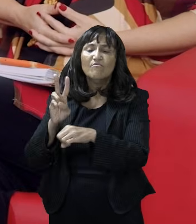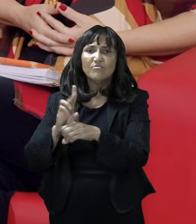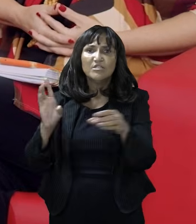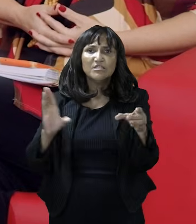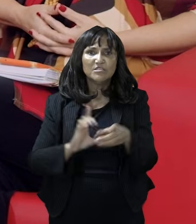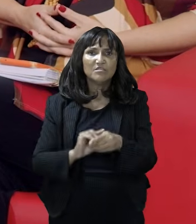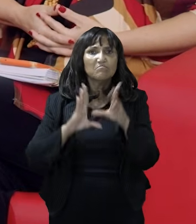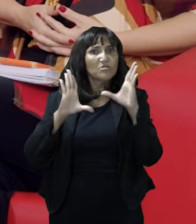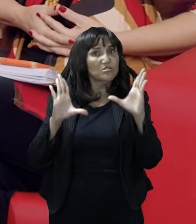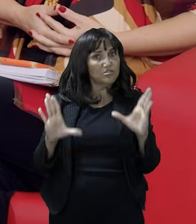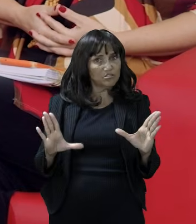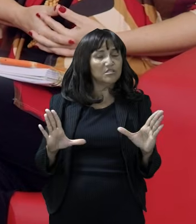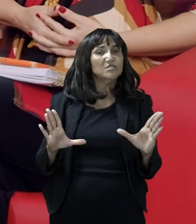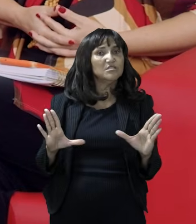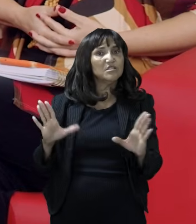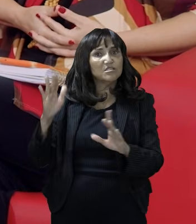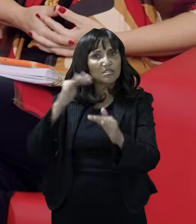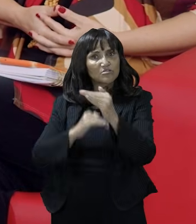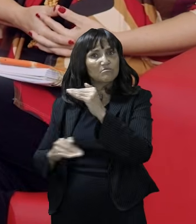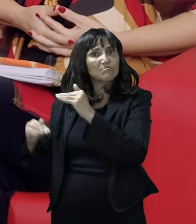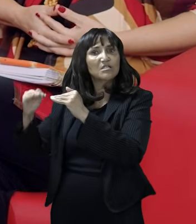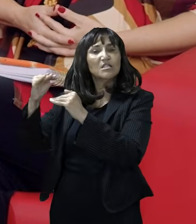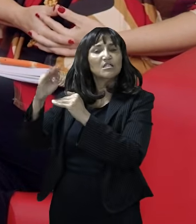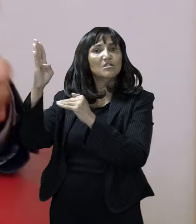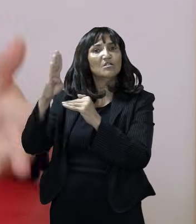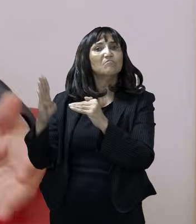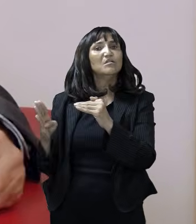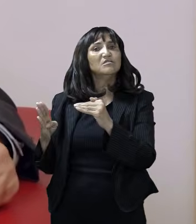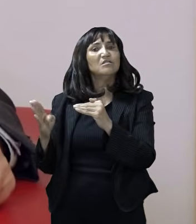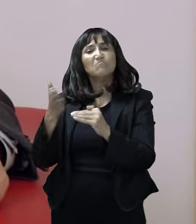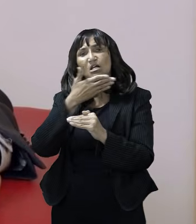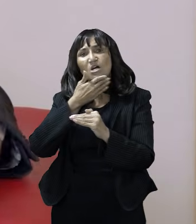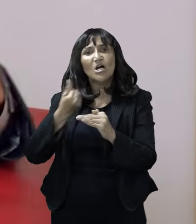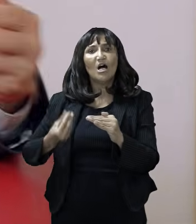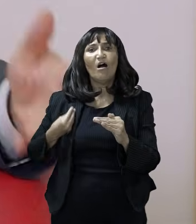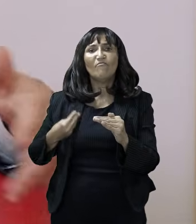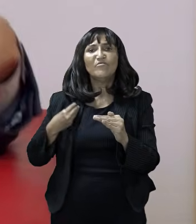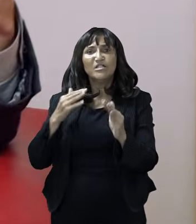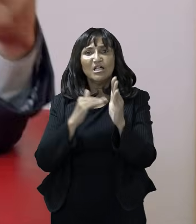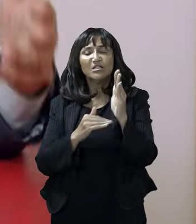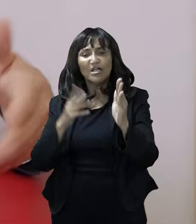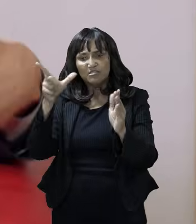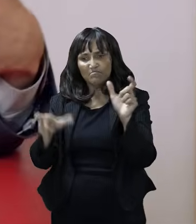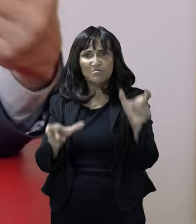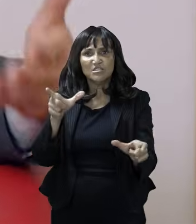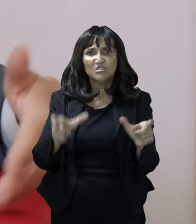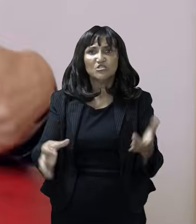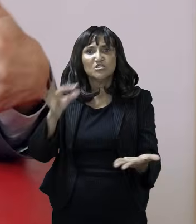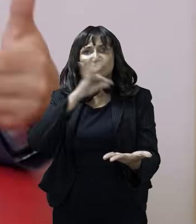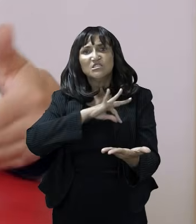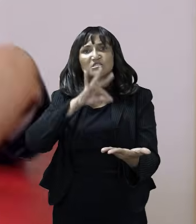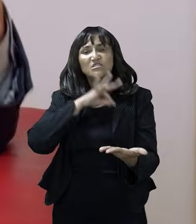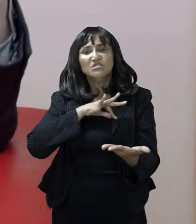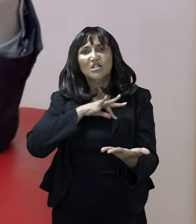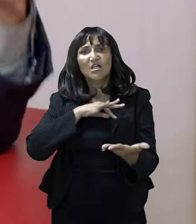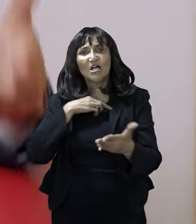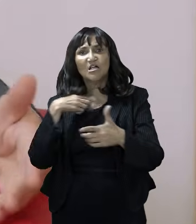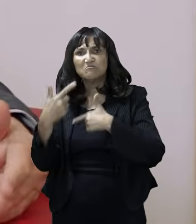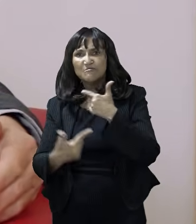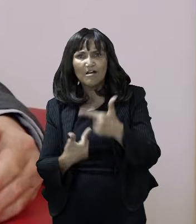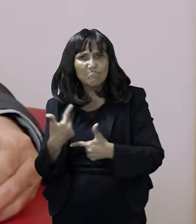da democracia, defesa de melhoria das condições de vida de todo mundo, melhoria de salário, melhoria pleno